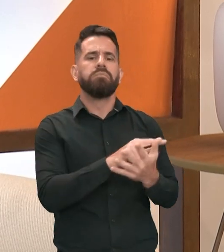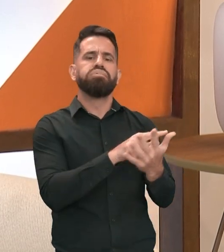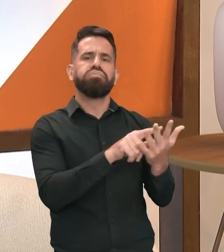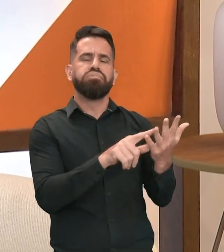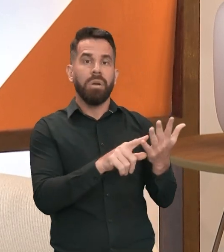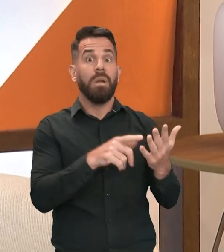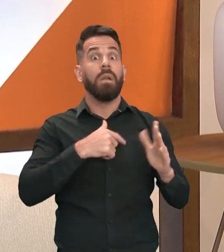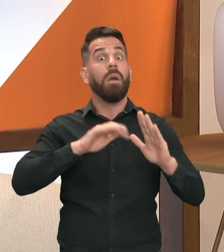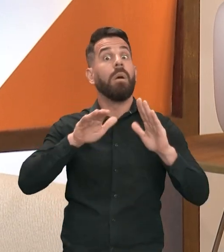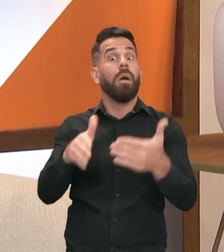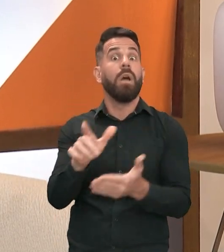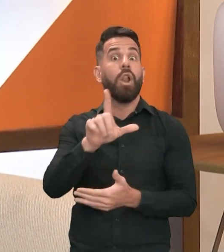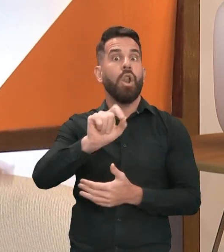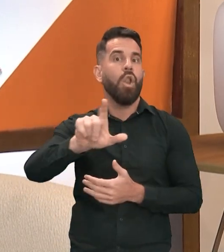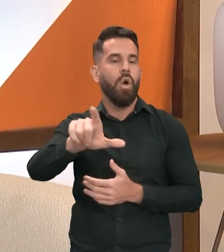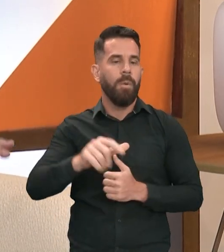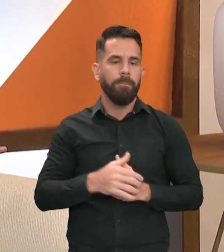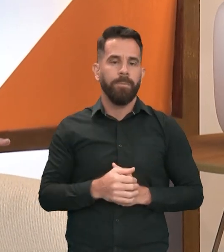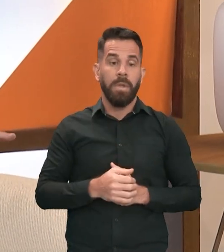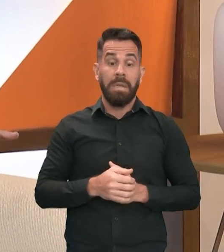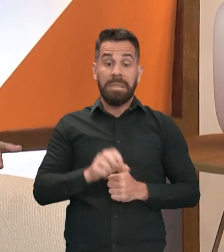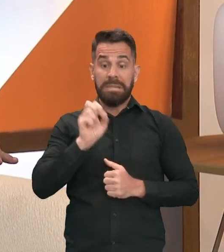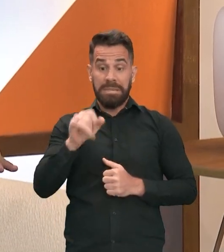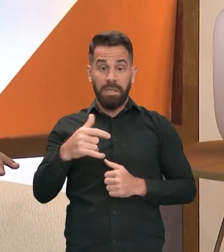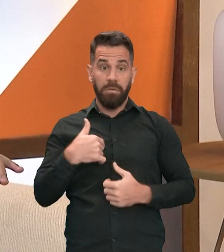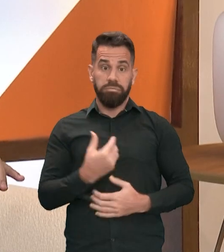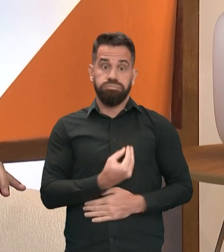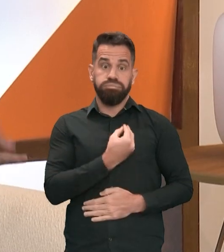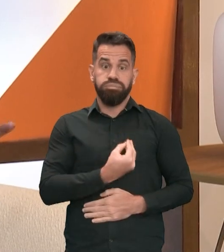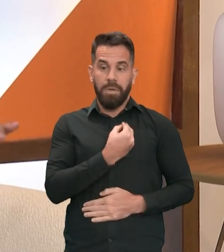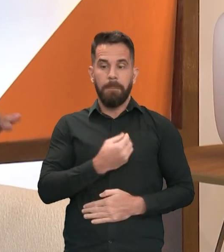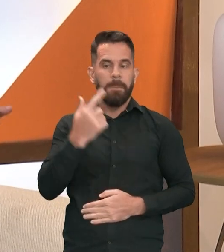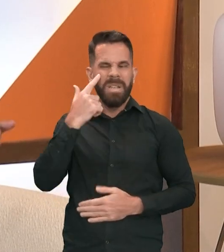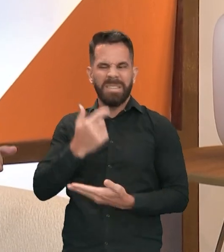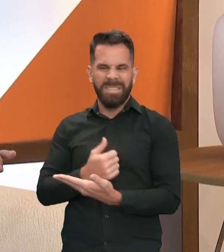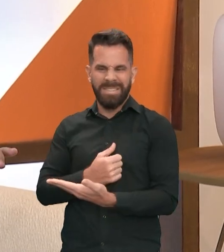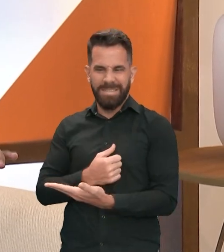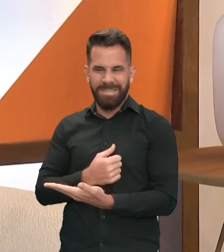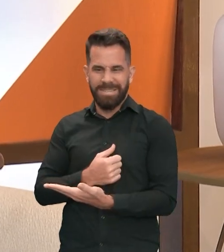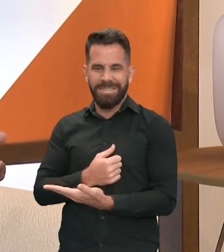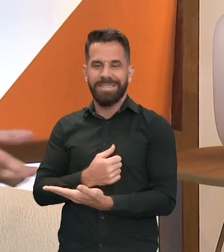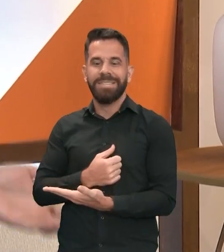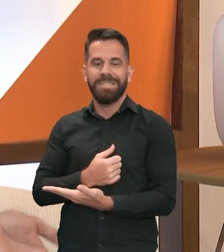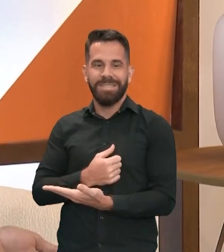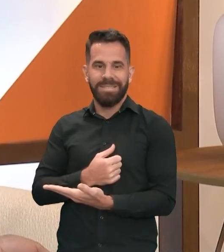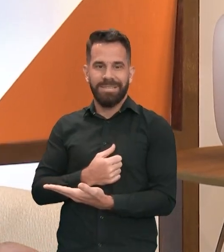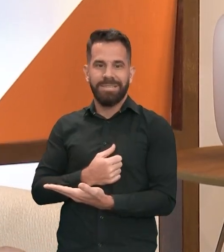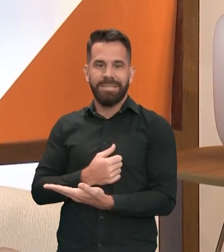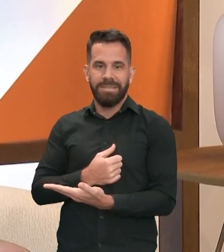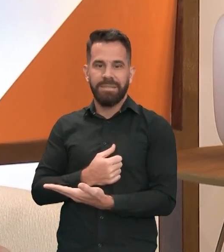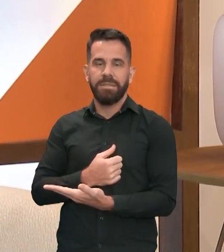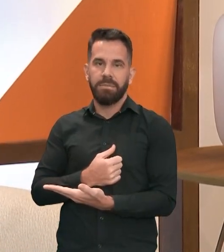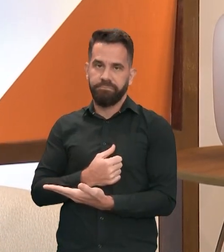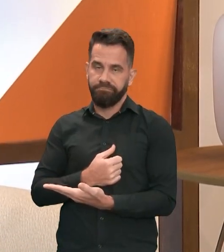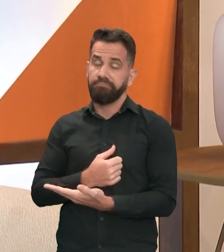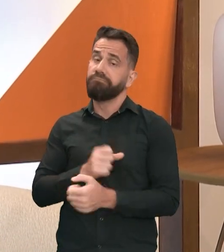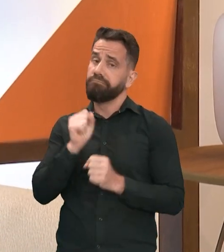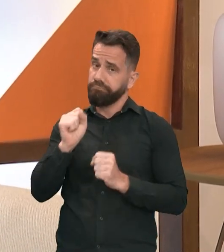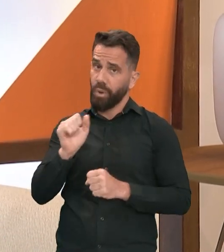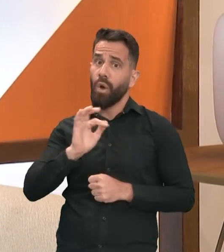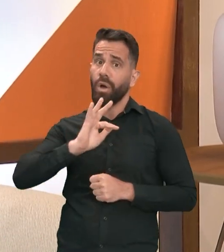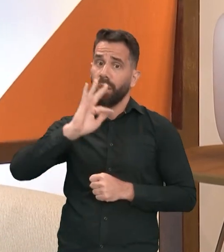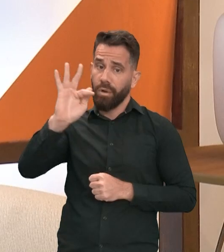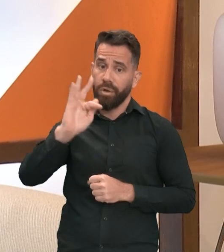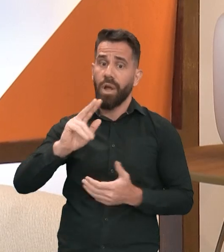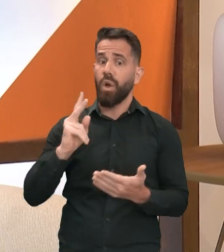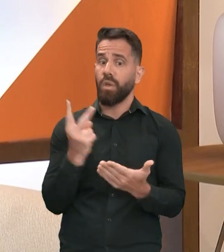estudo, de que a partir do momento que você só fica assim, pelo menos eu jogo assim, né? O dia inteiro, é possível desenvolver LAR, tanto é que existem